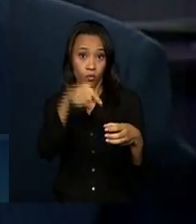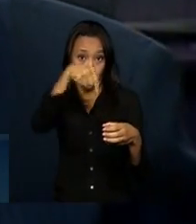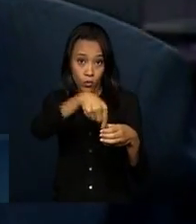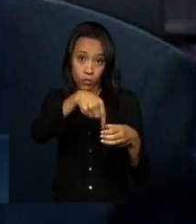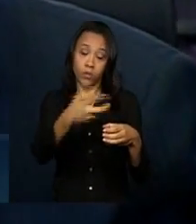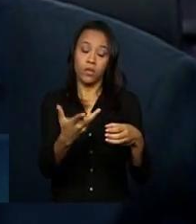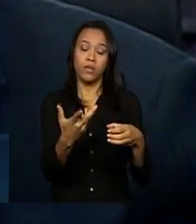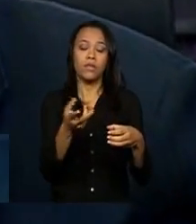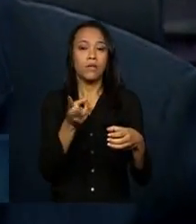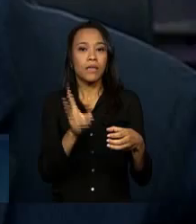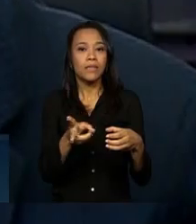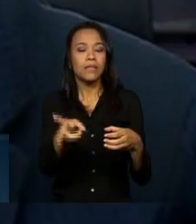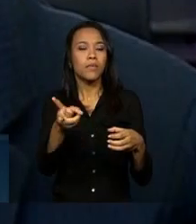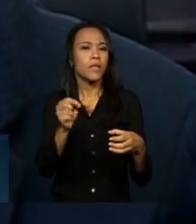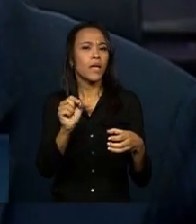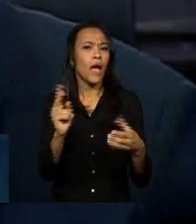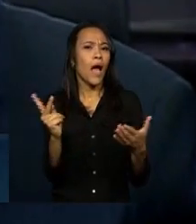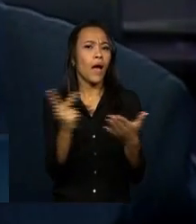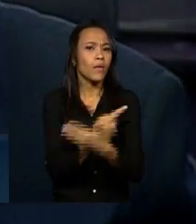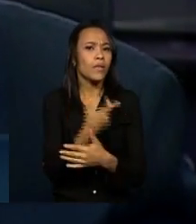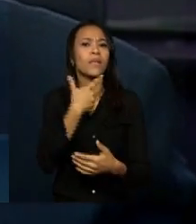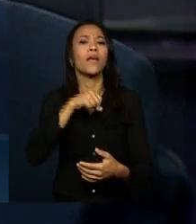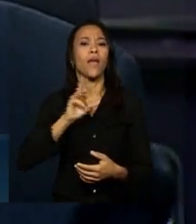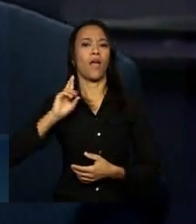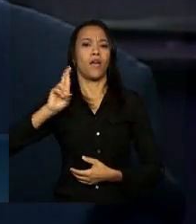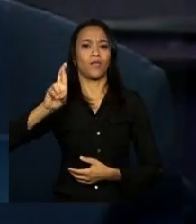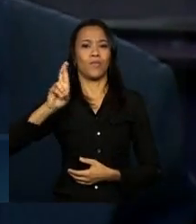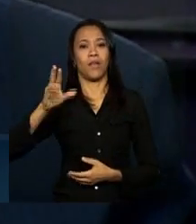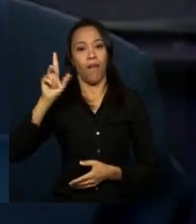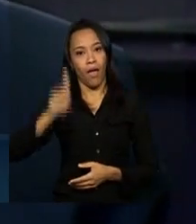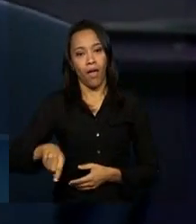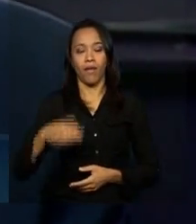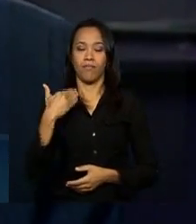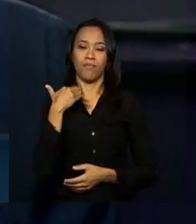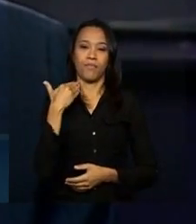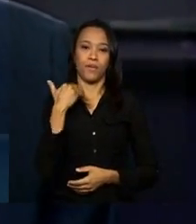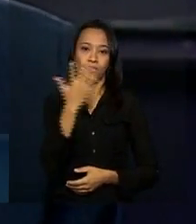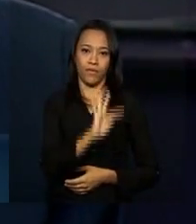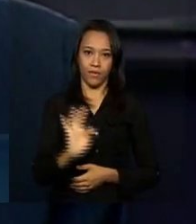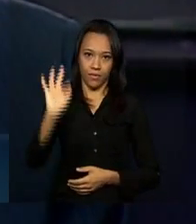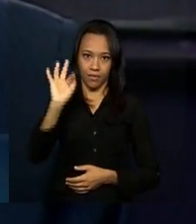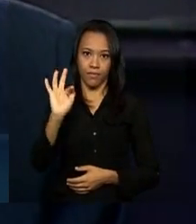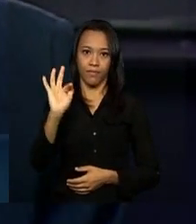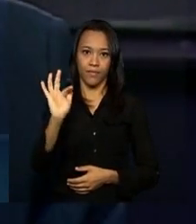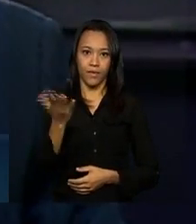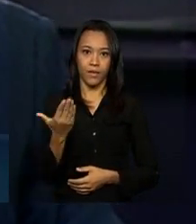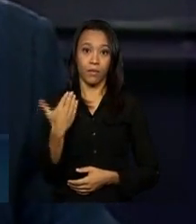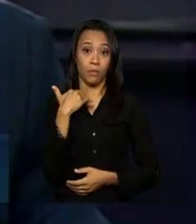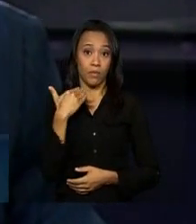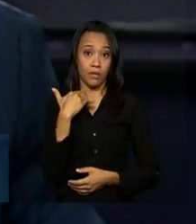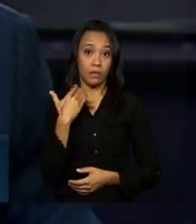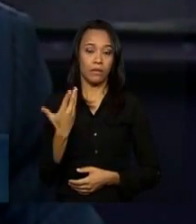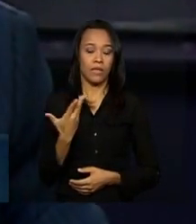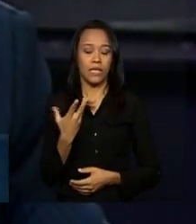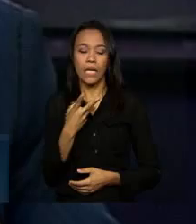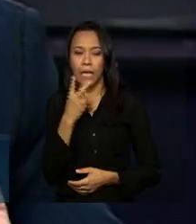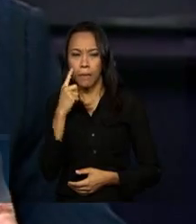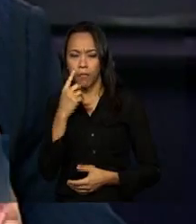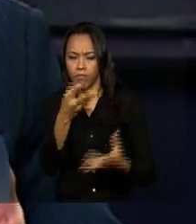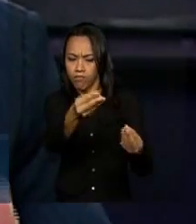risco sempre da operação é do banco Federal E aí ele prima pela melhor